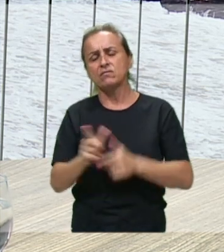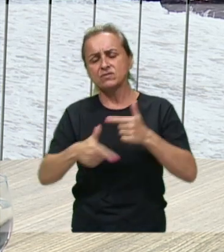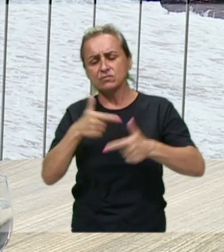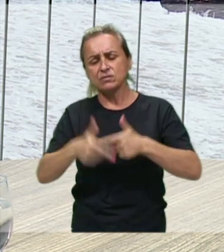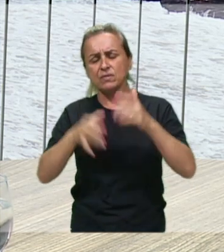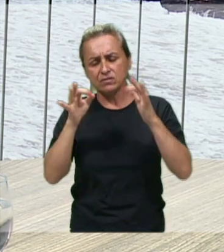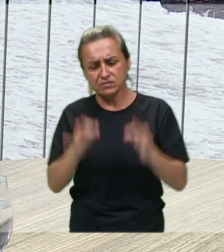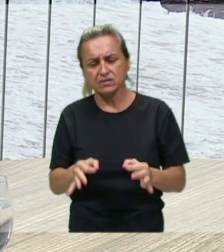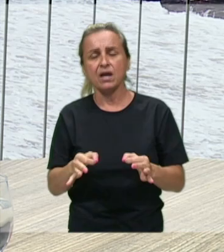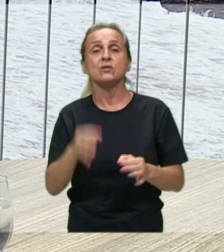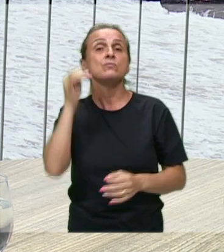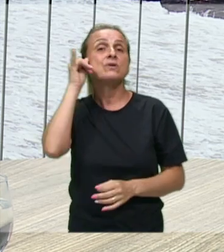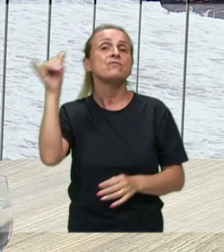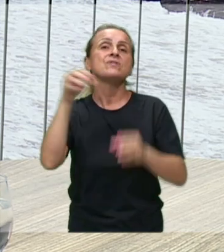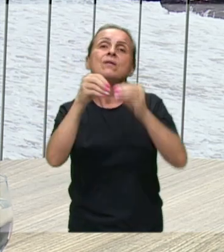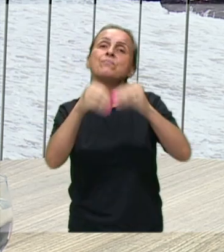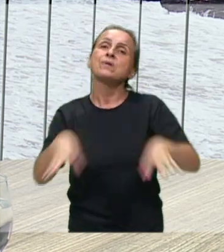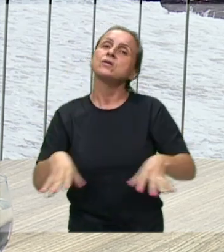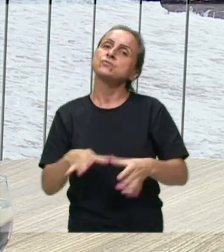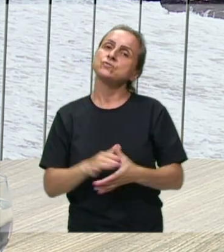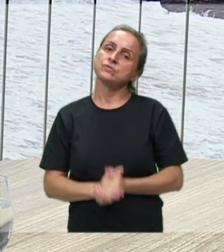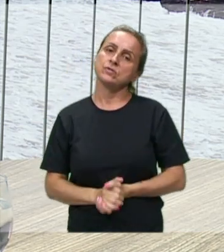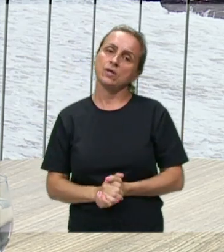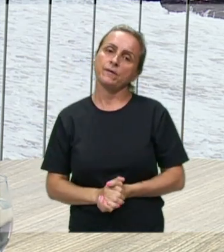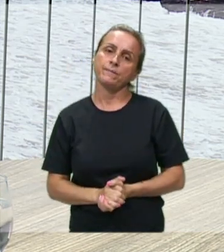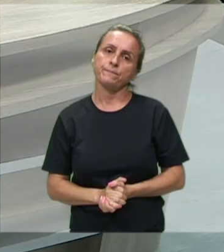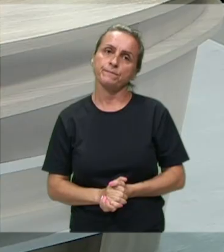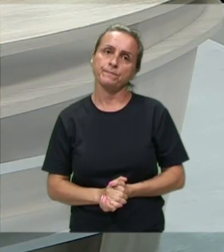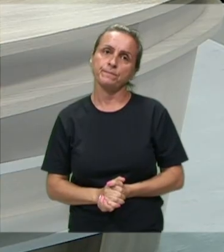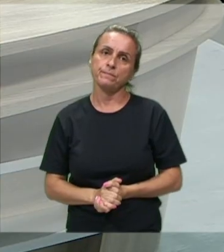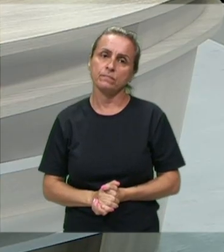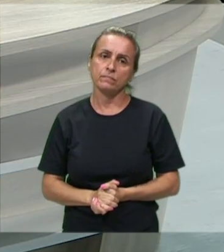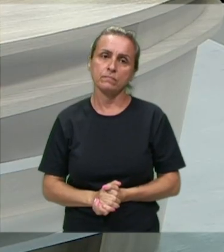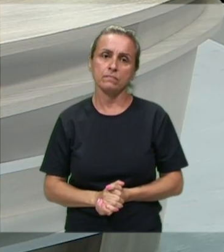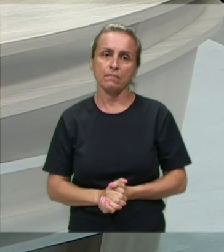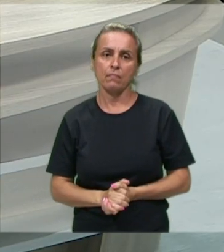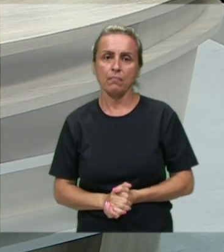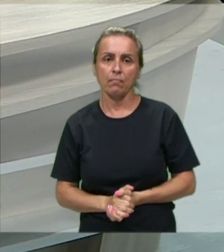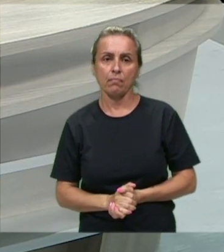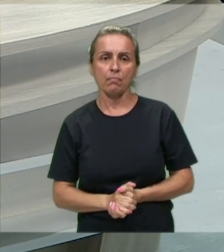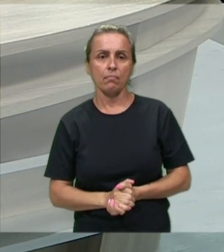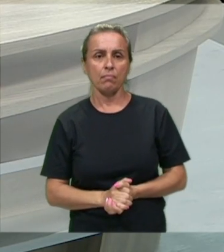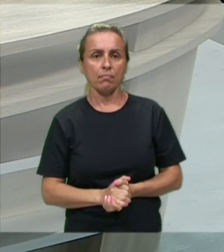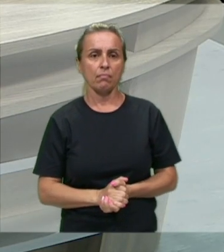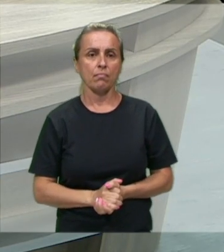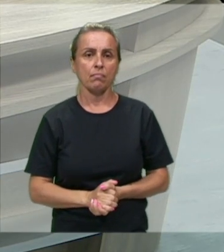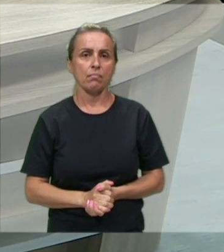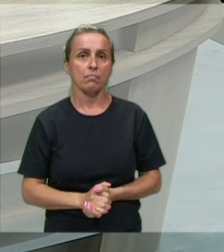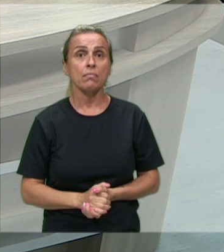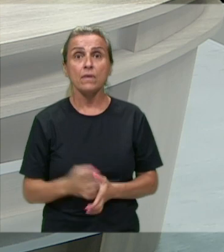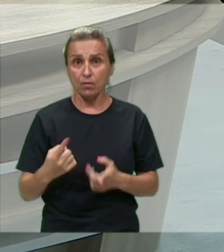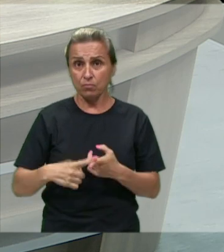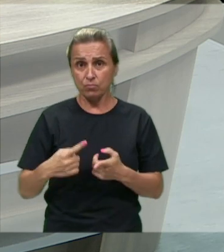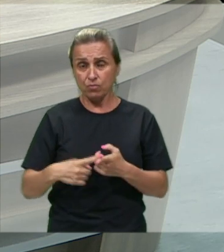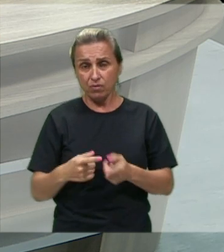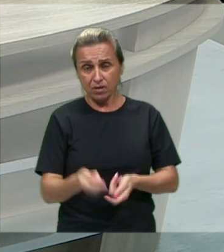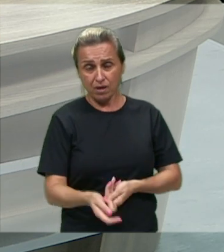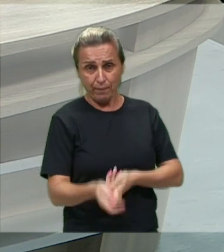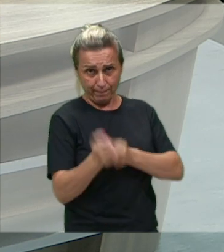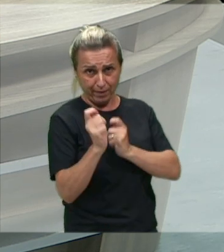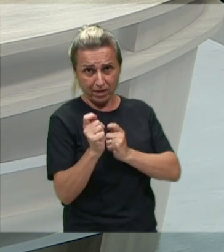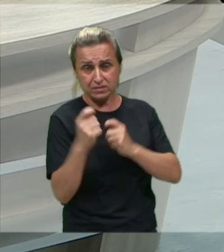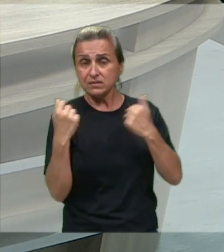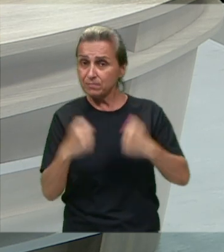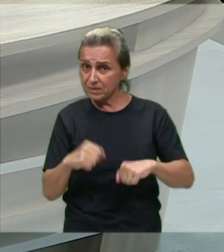para que não prejudique. Porque eu falei para a senhora atualmente, no começo... Porque para a pesca também é necessário que ela seja sustentável ao longo do tempo. A pesca não é para 2023,